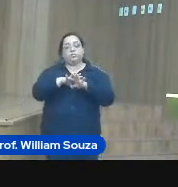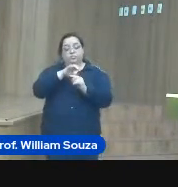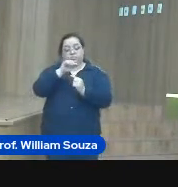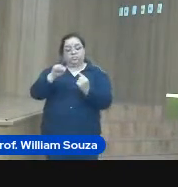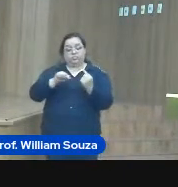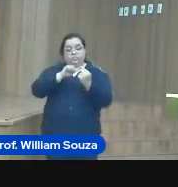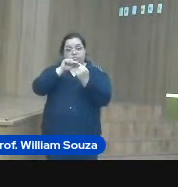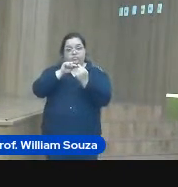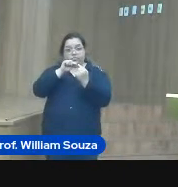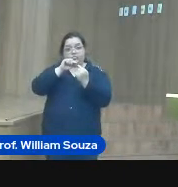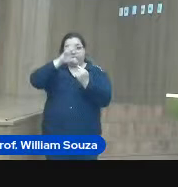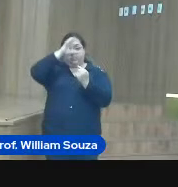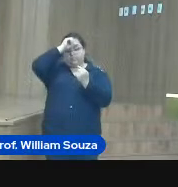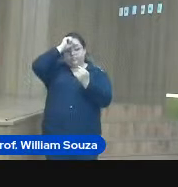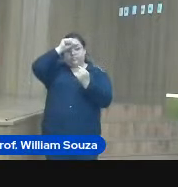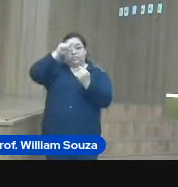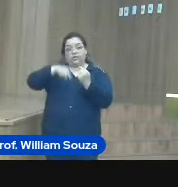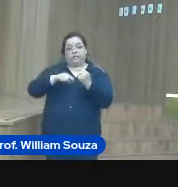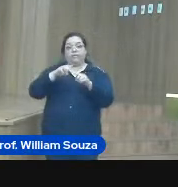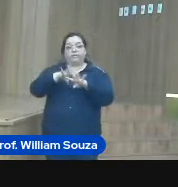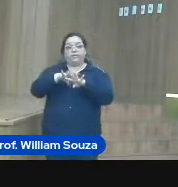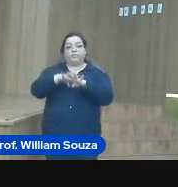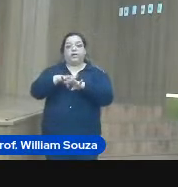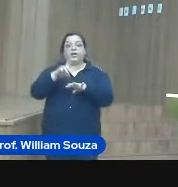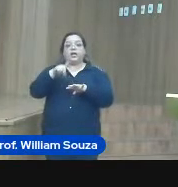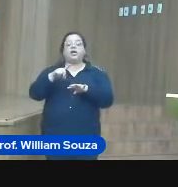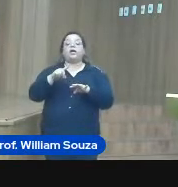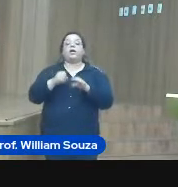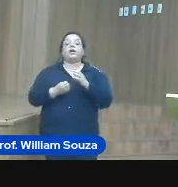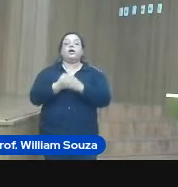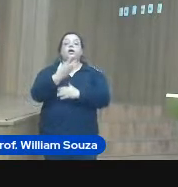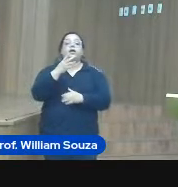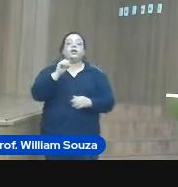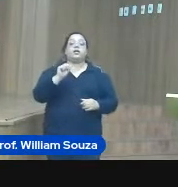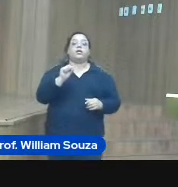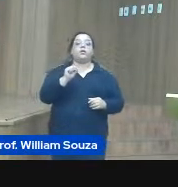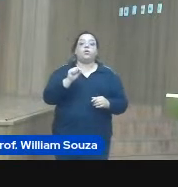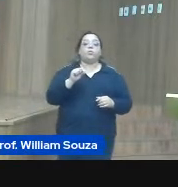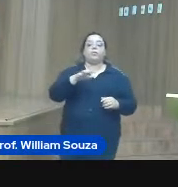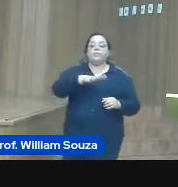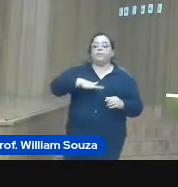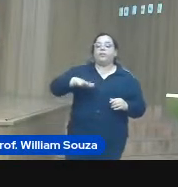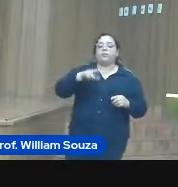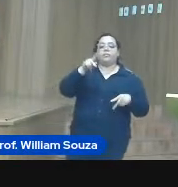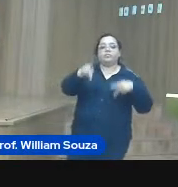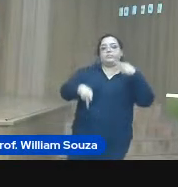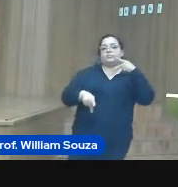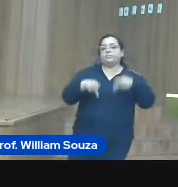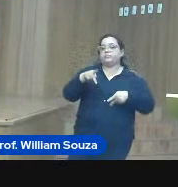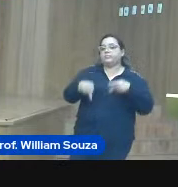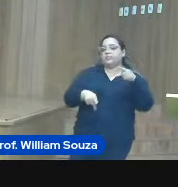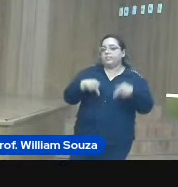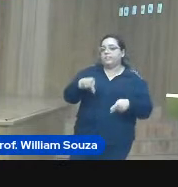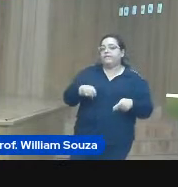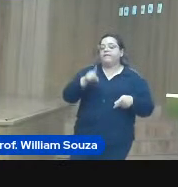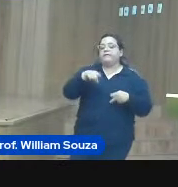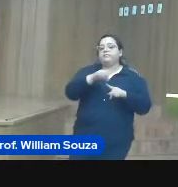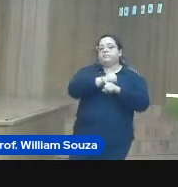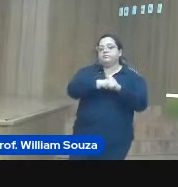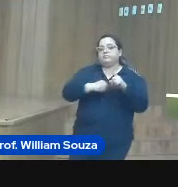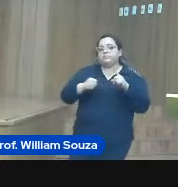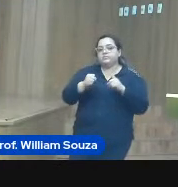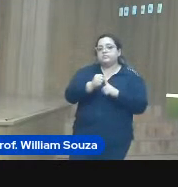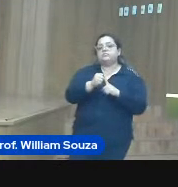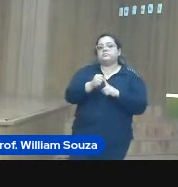conhecimento matemático, ela é realizada em meio à humanidade. A objetividade, ela é social,